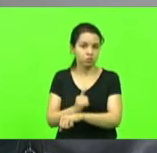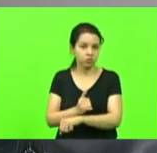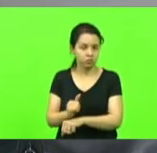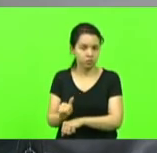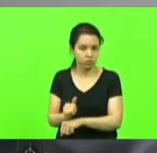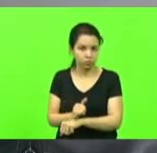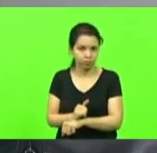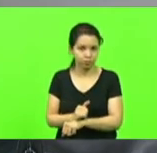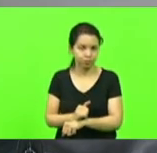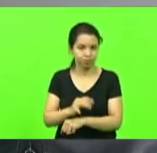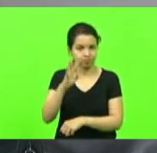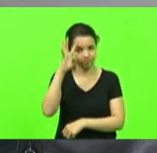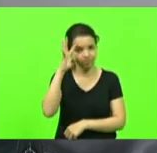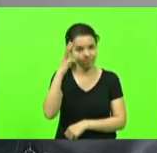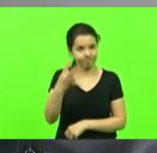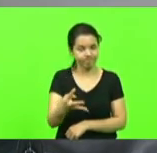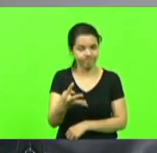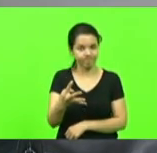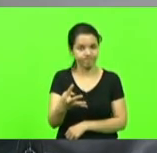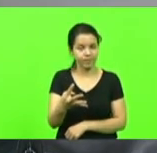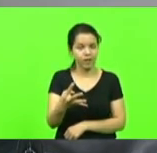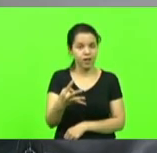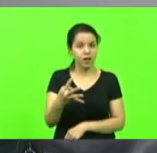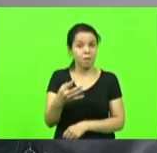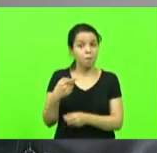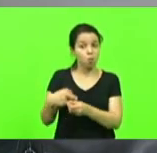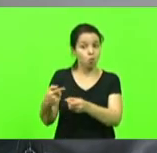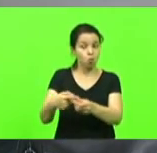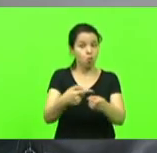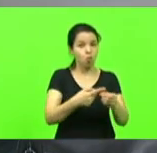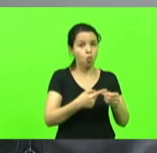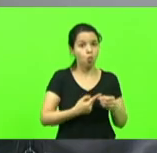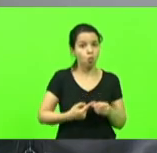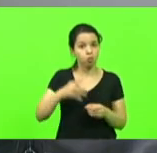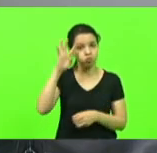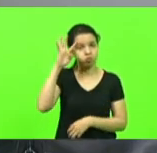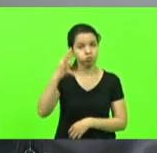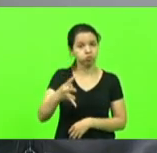grande parte dos municípios, não é na prefeitura,